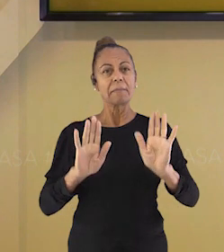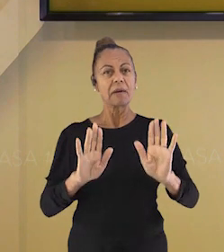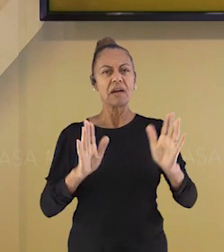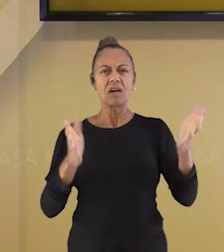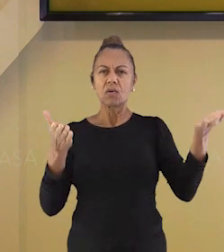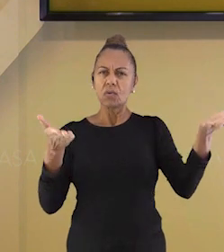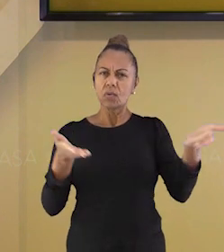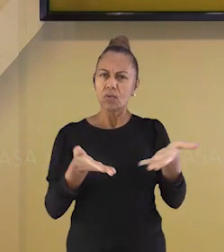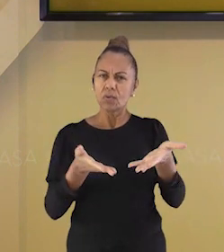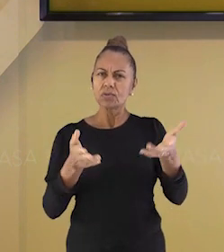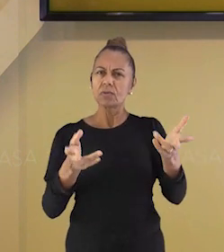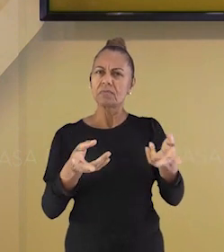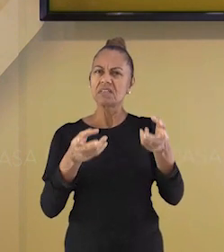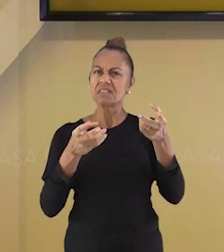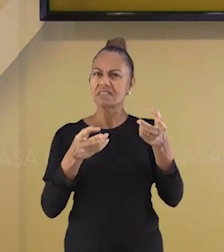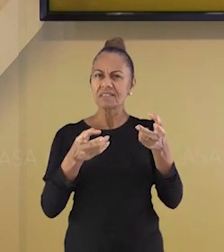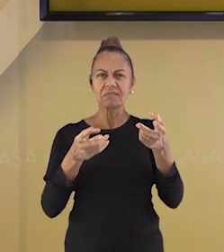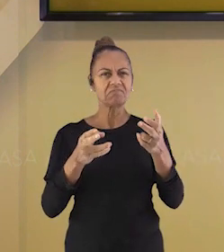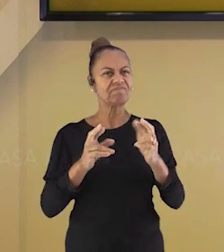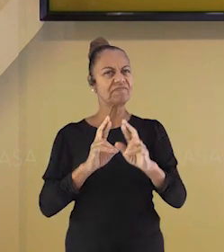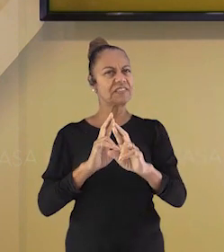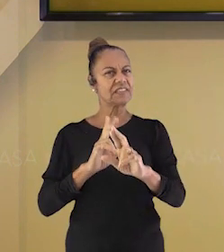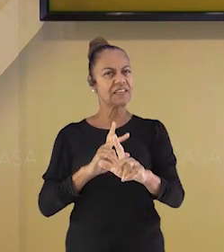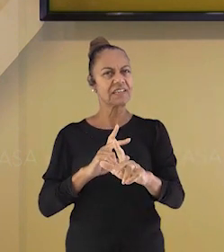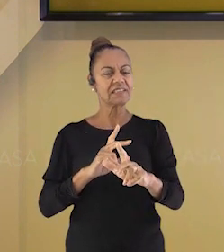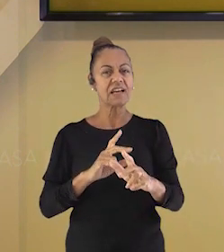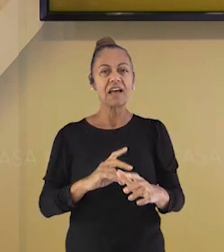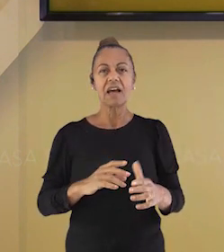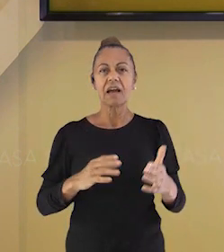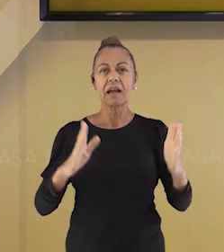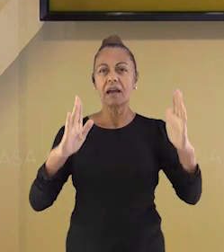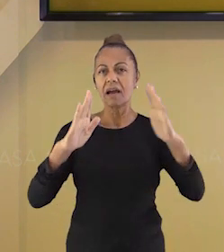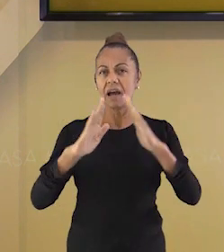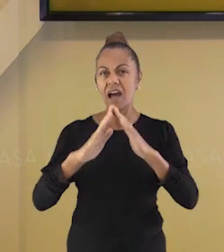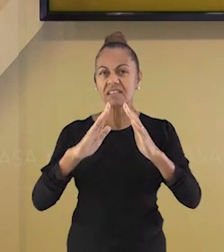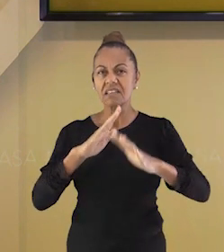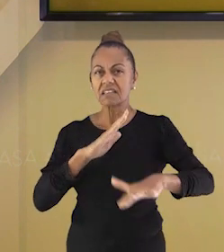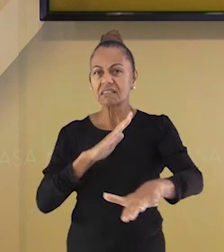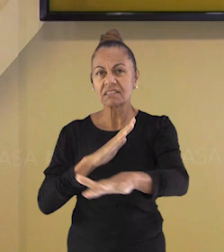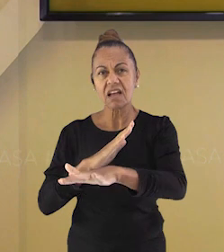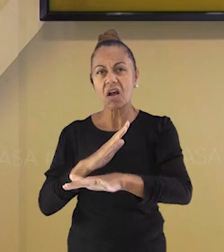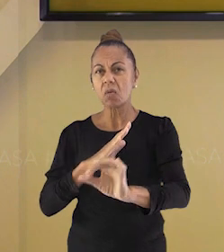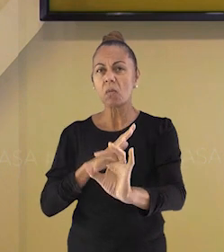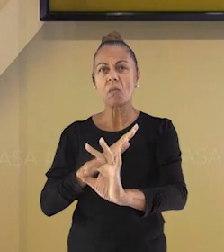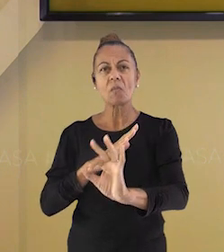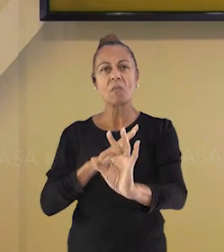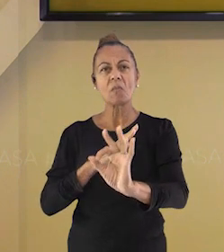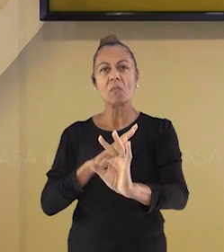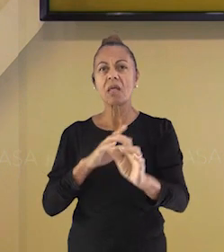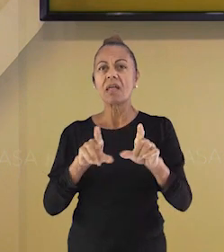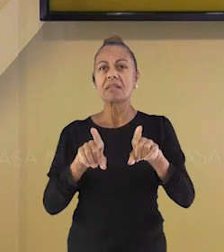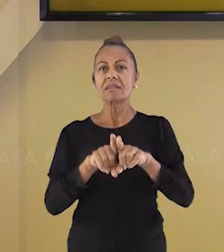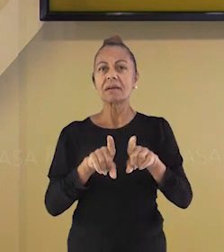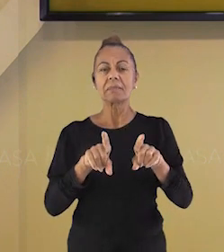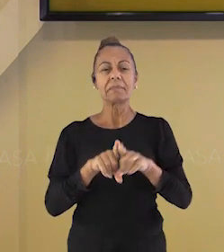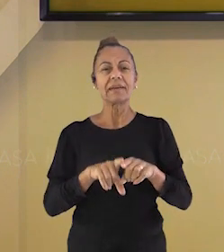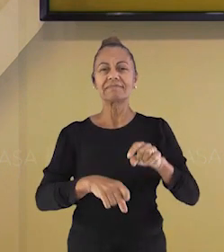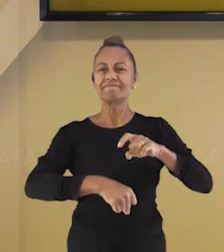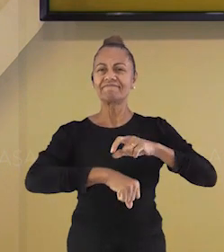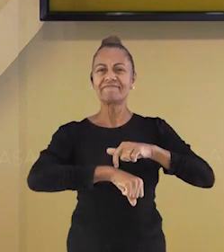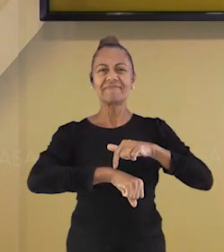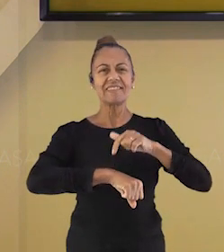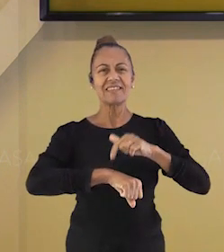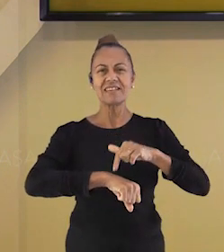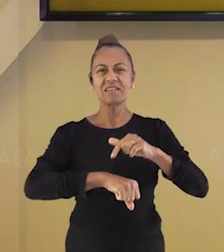minha realidade é bem diferente. Além de não ter mais quintal, também não tenho muito tempo para desenvolver